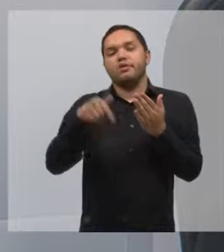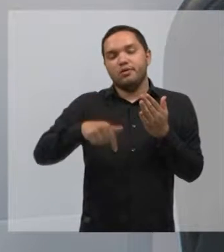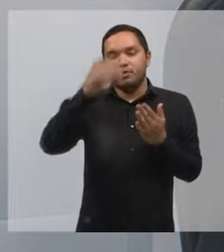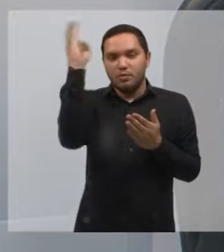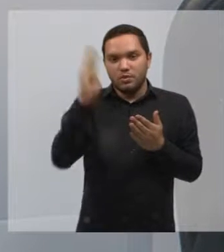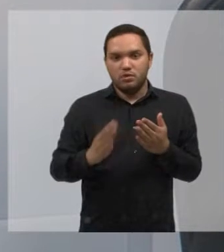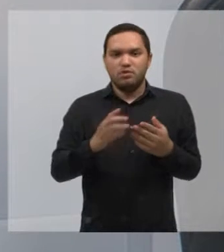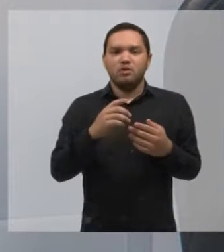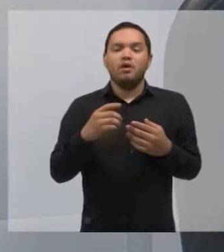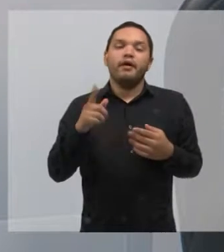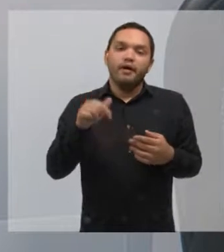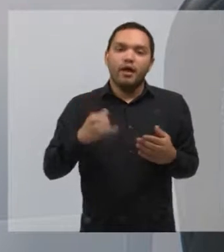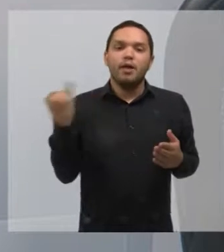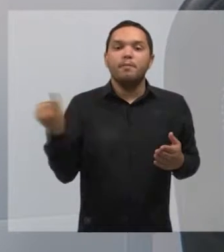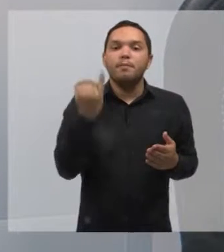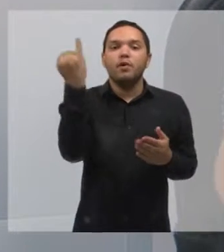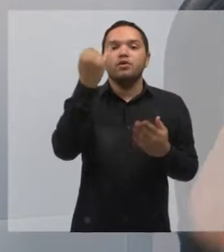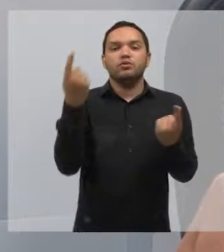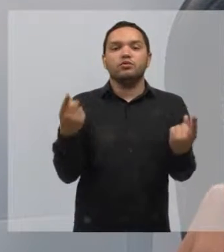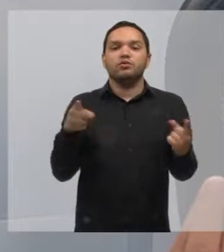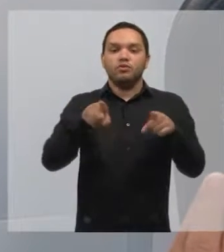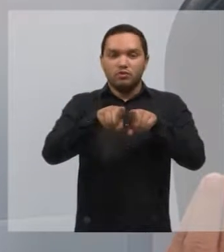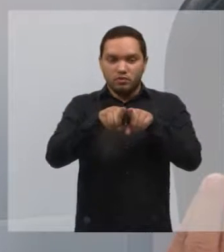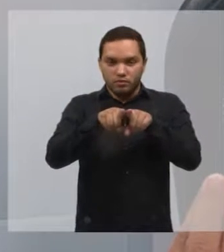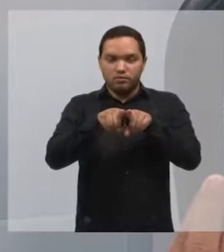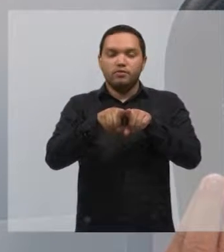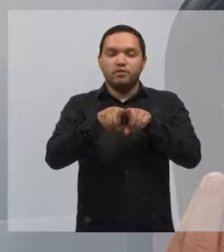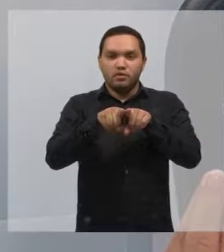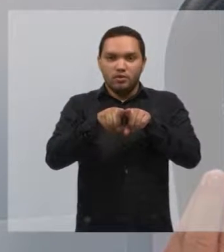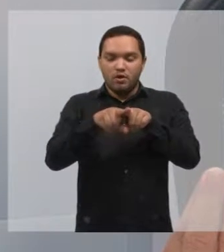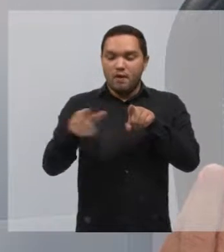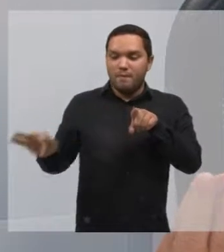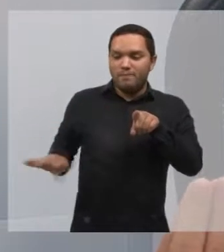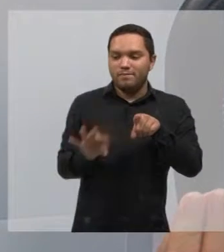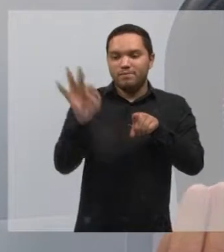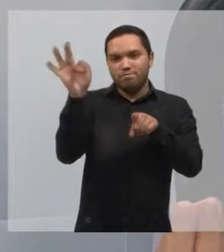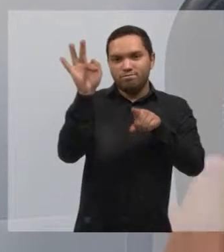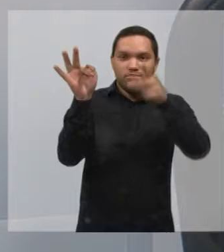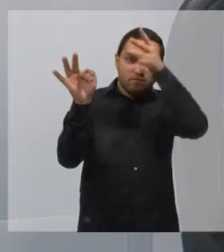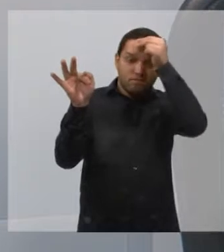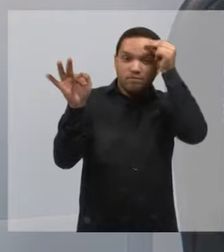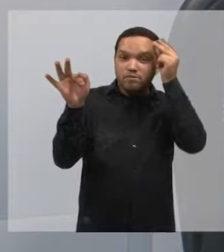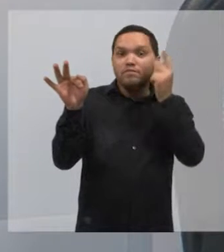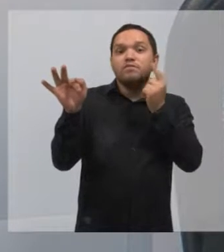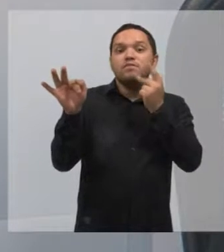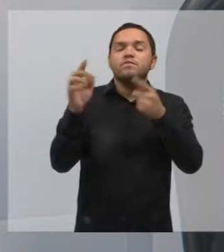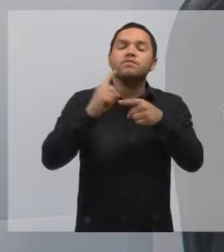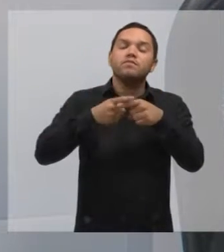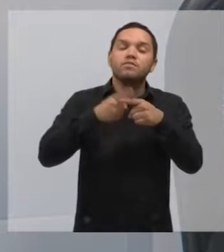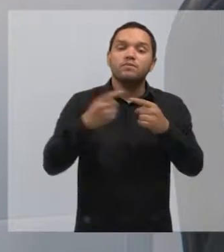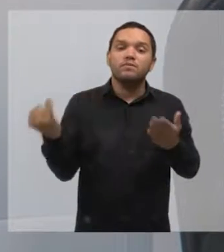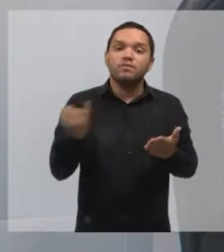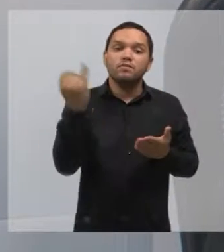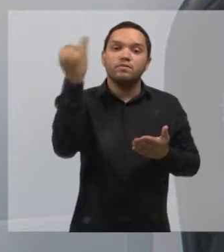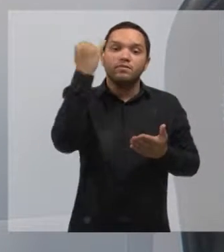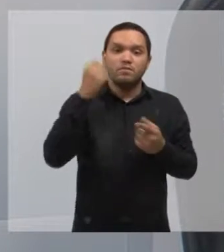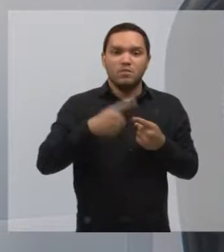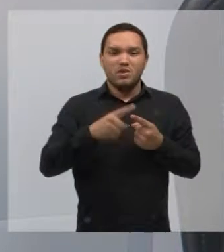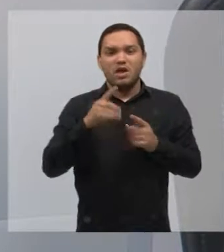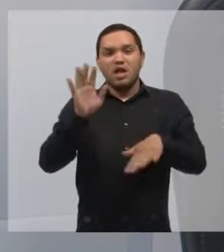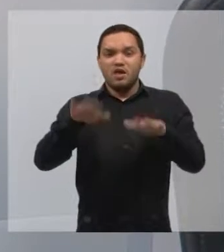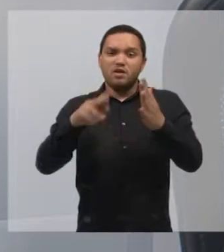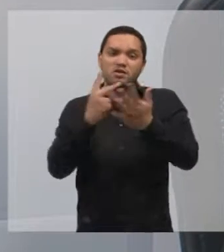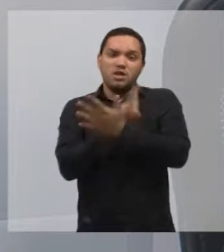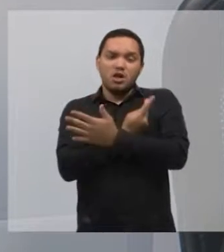importante a parceria União e Prefeitura de Fortaleza? Nem sempre tudo passa pelo Estado, né,